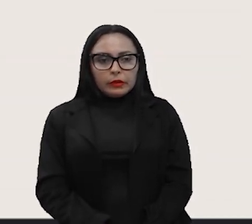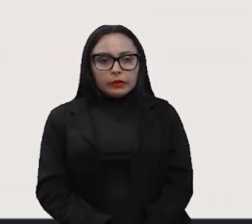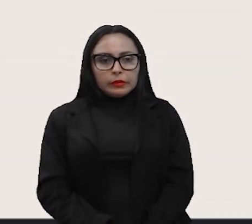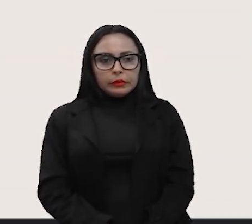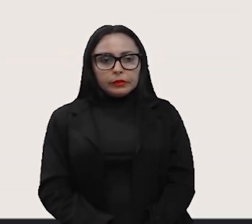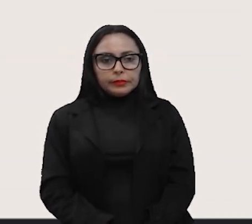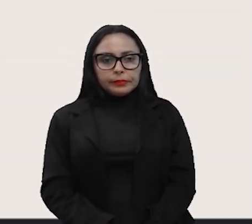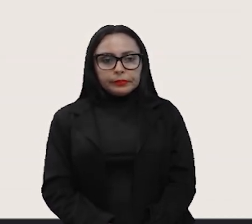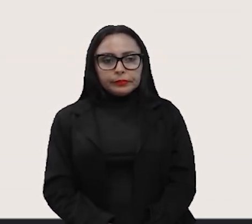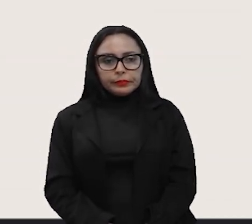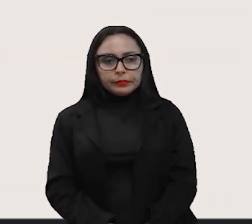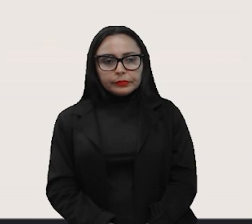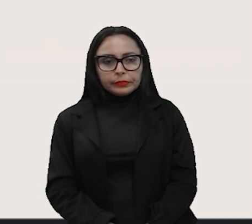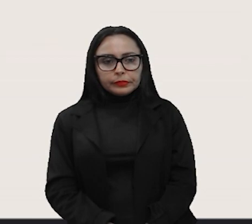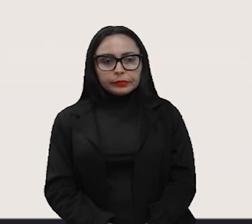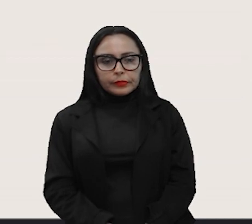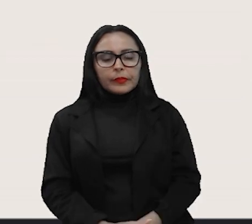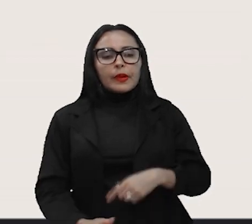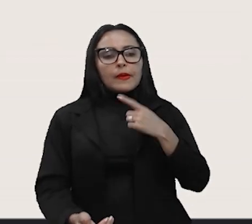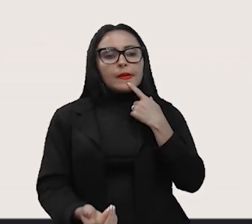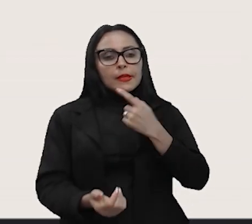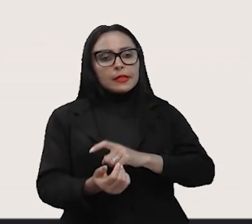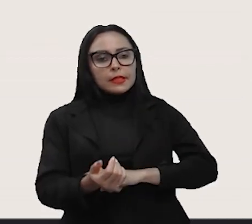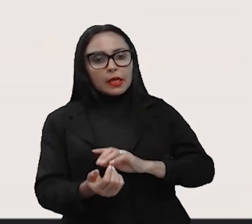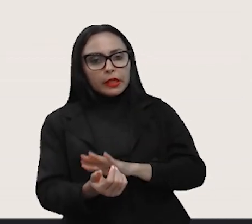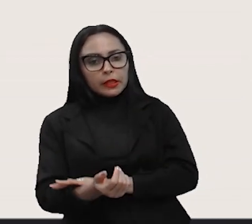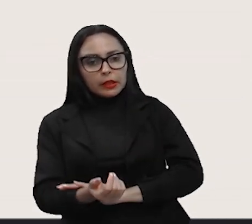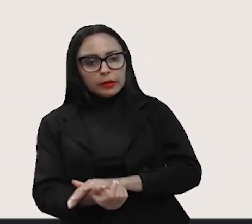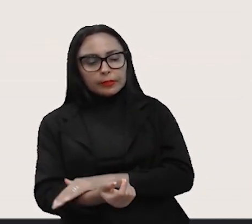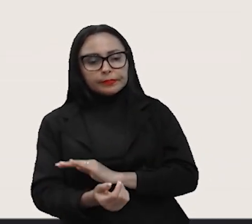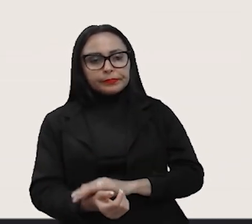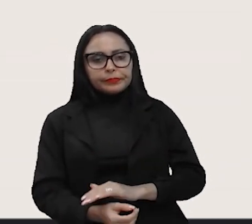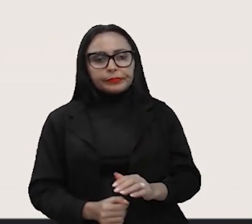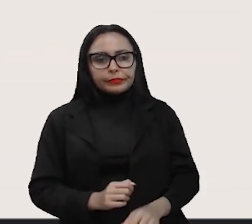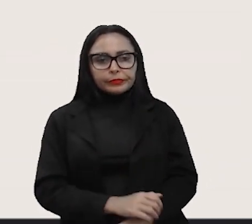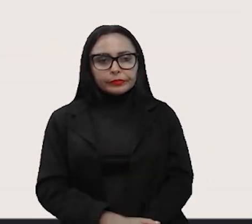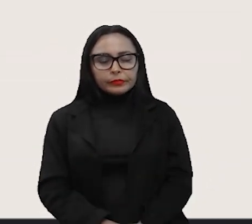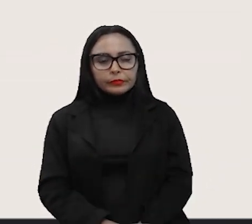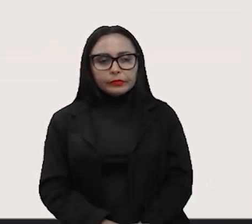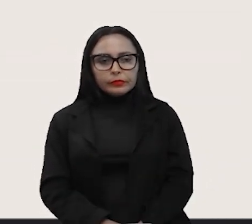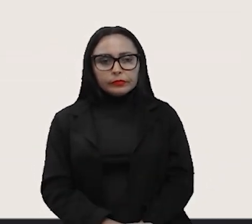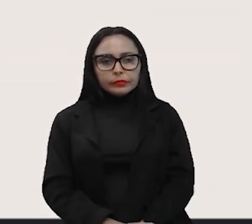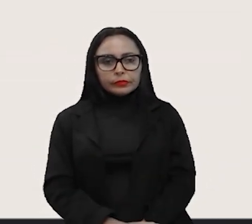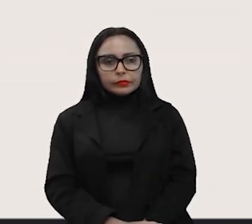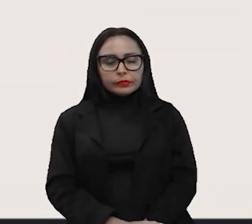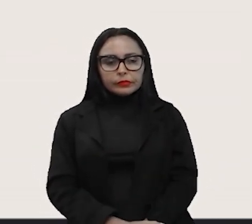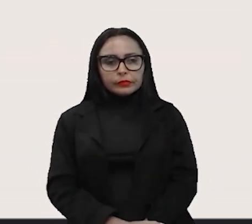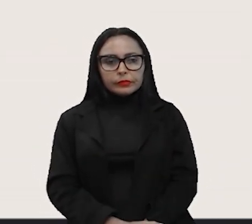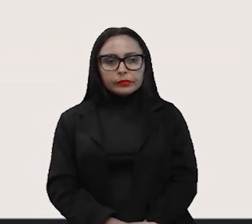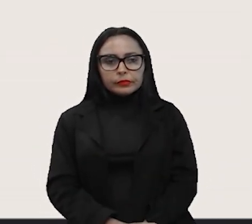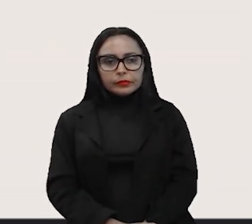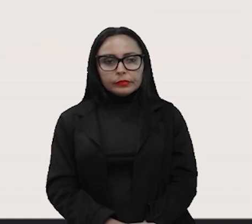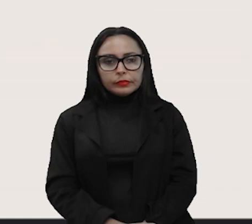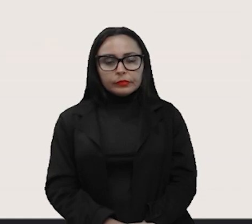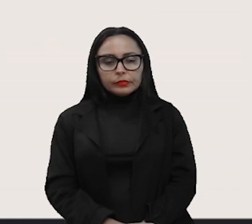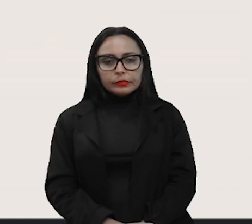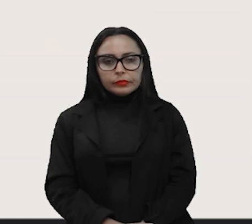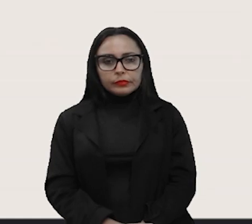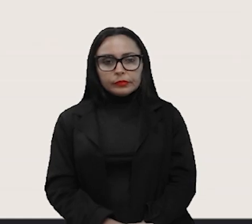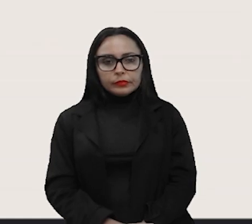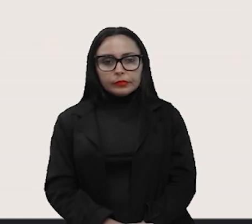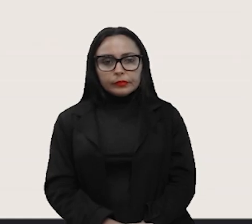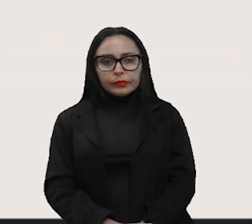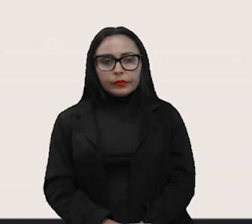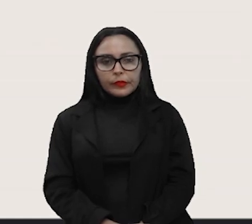Aí vê qual é a relação. Olha pra cá. A gente diz assim, eu vou ter do sangue